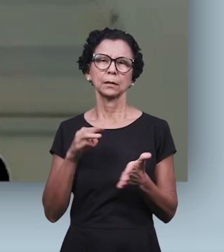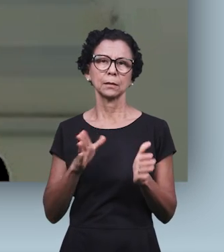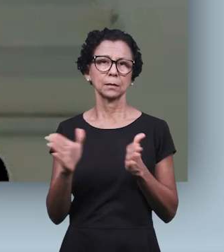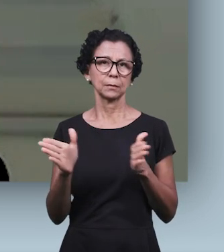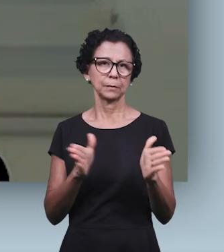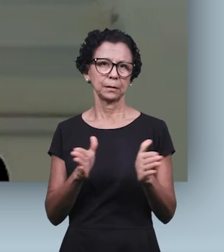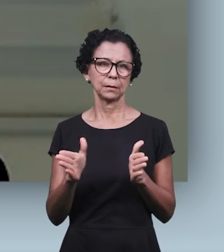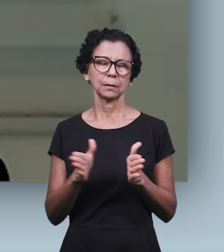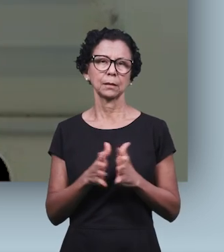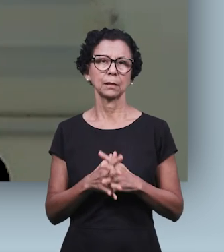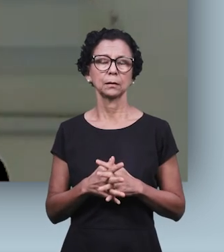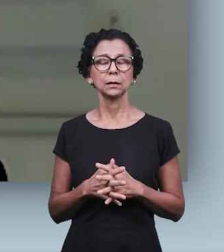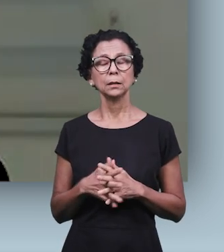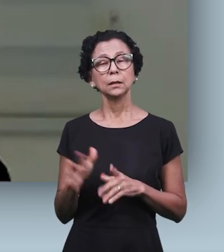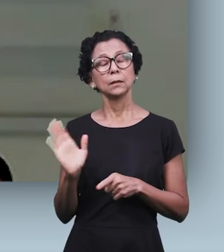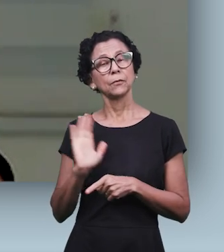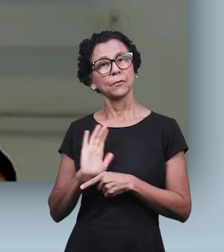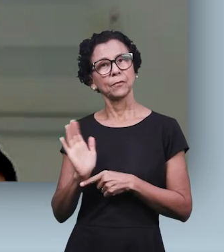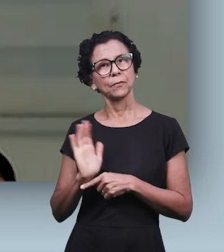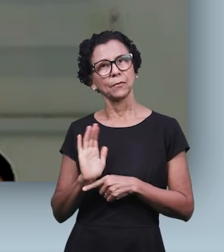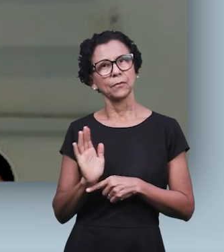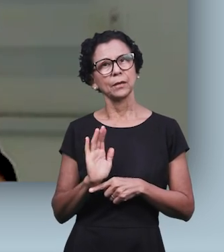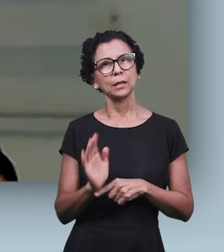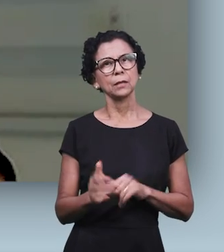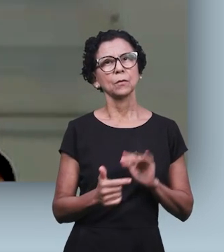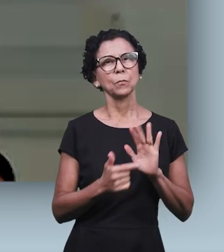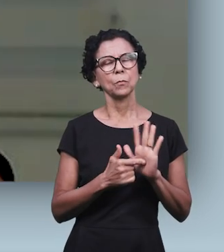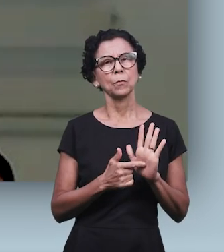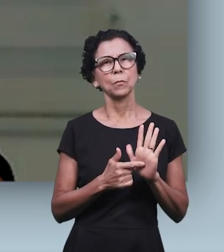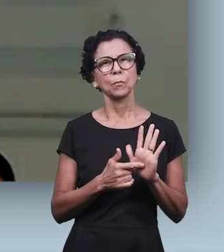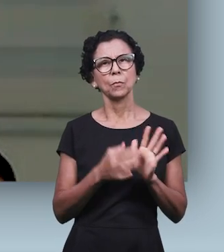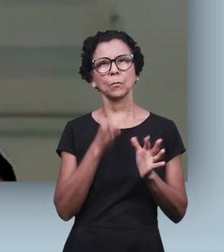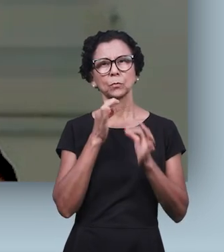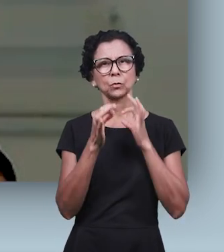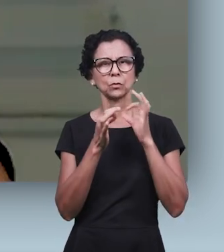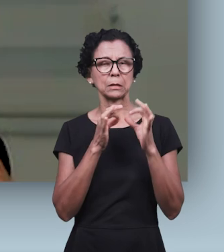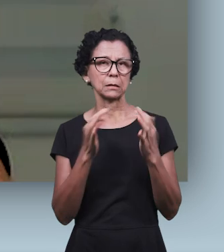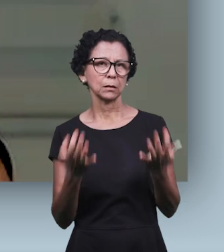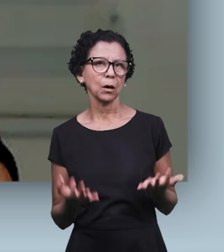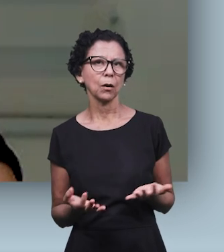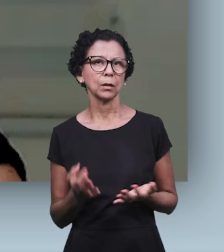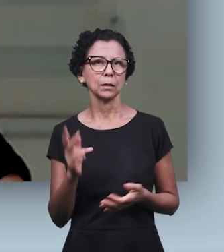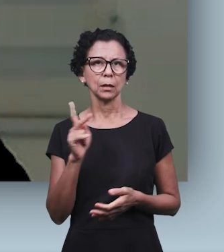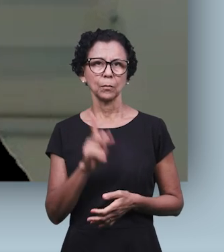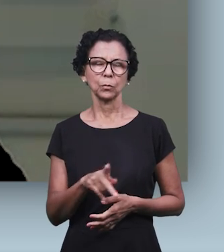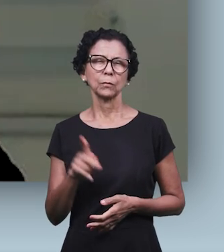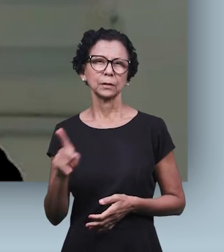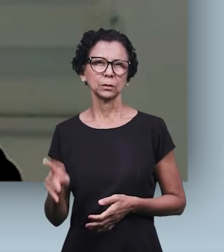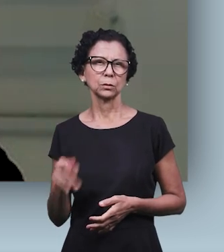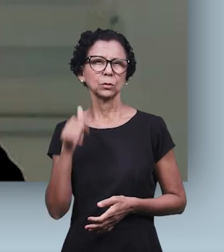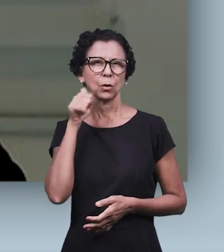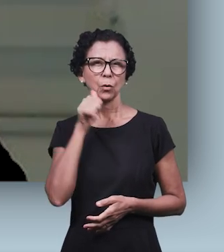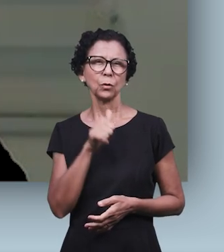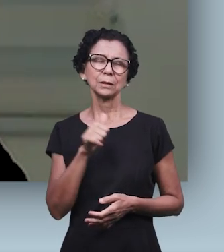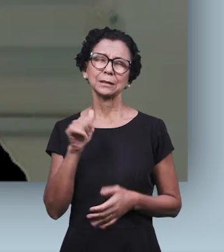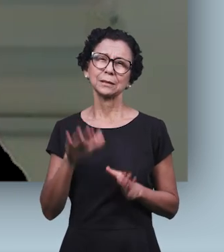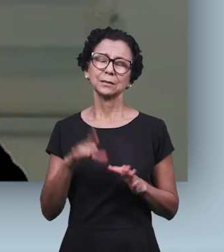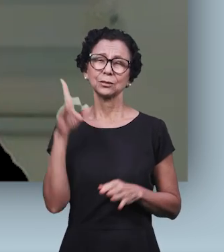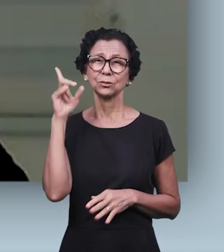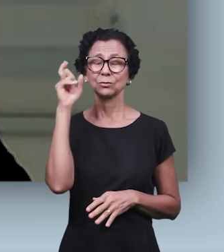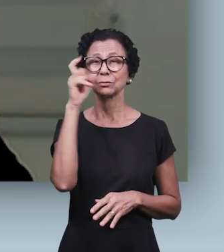Maranata. E agora, nesse vídeo, eu vou dar algumas sugestões para aquelas irmãs, professoras, que às vezes têm